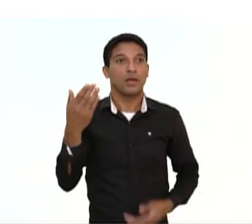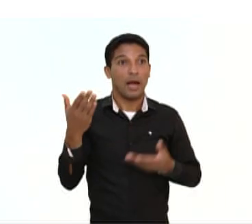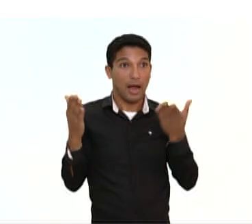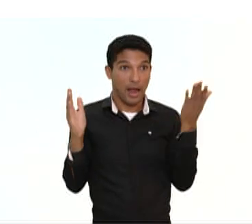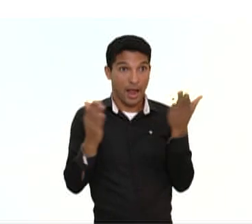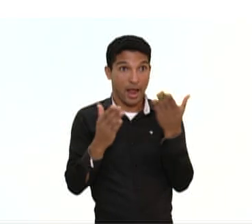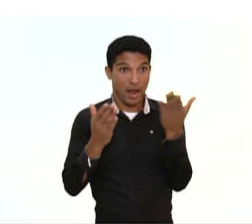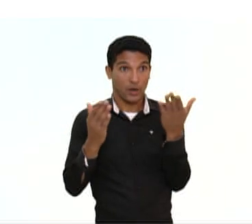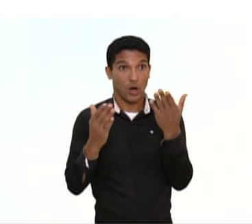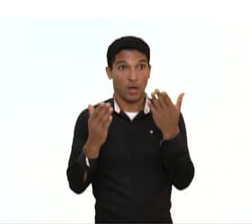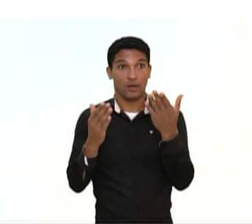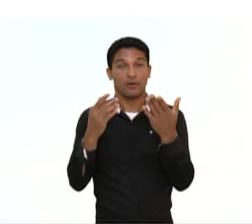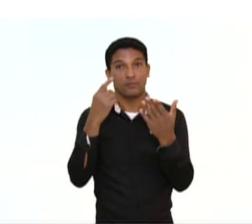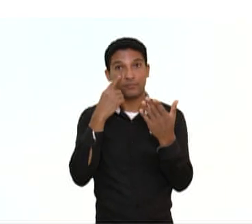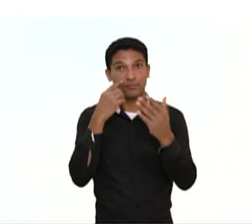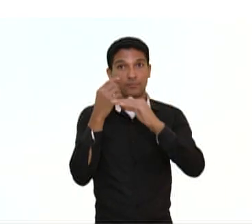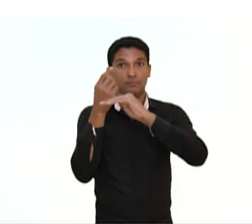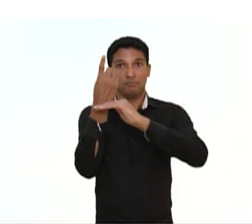aqui,